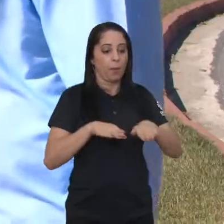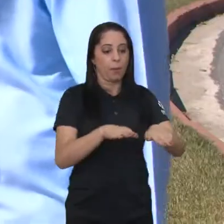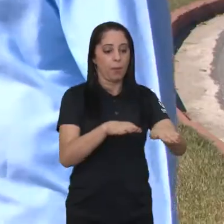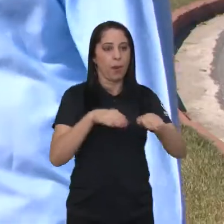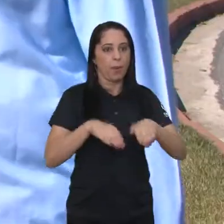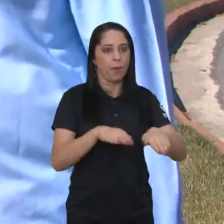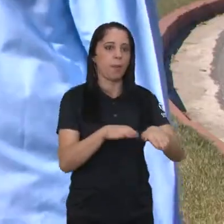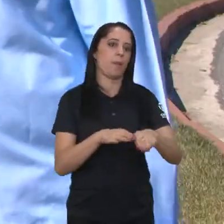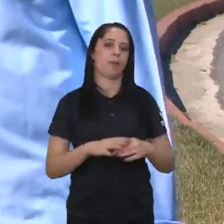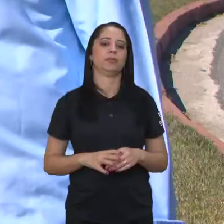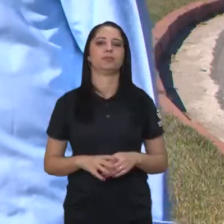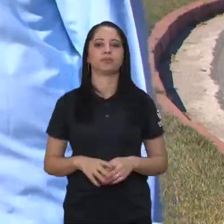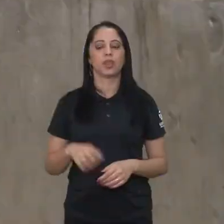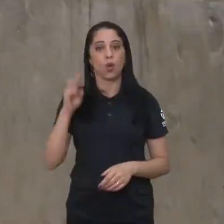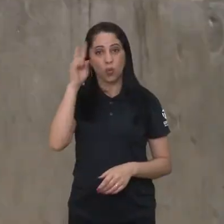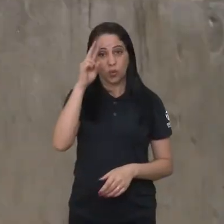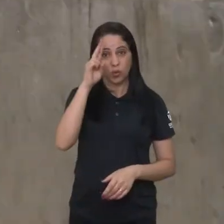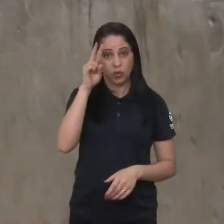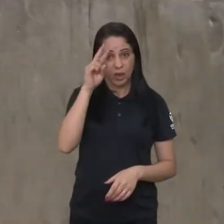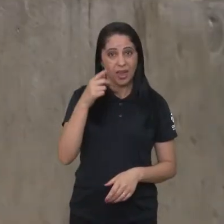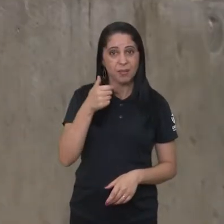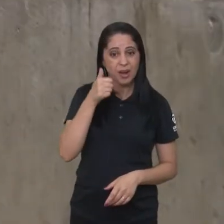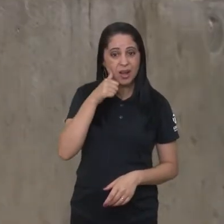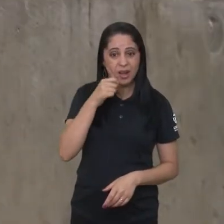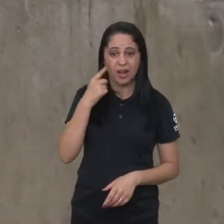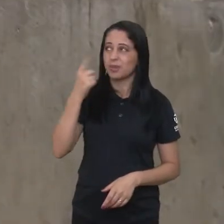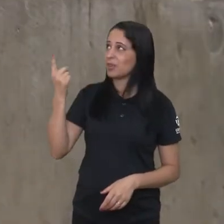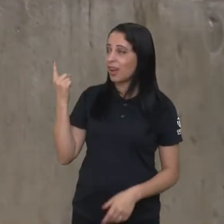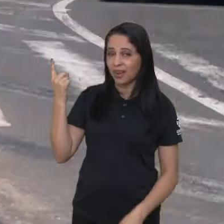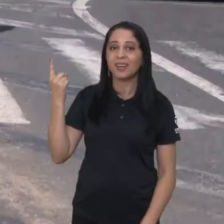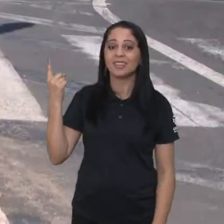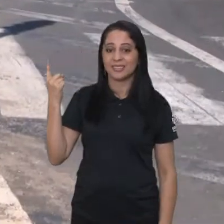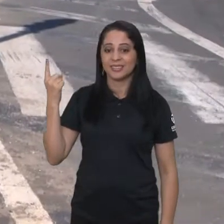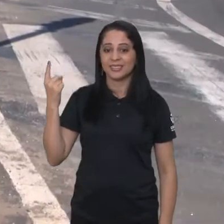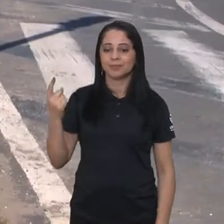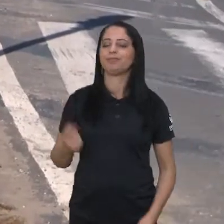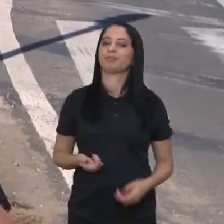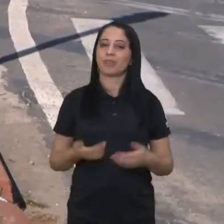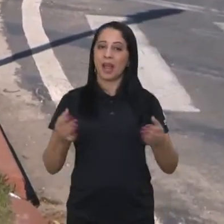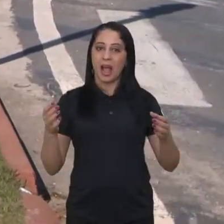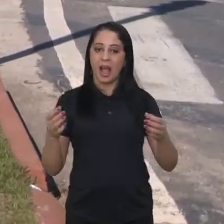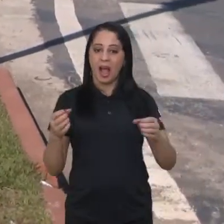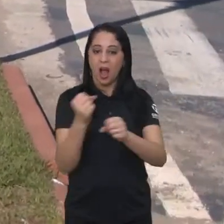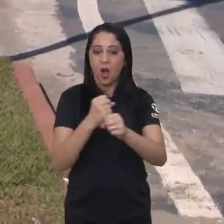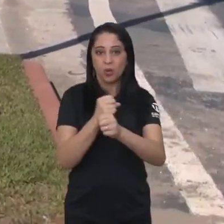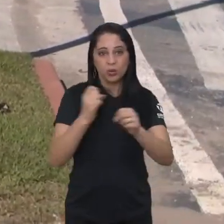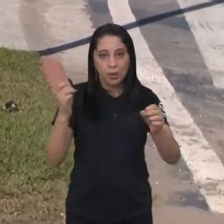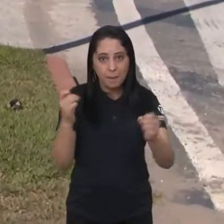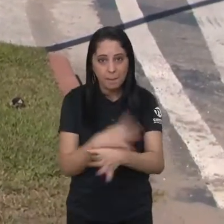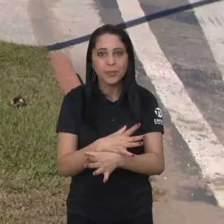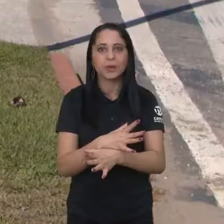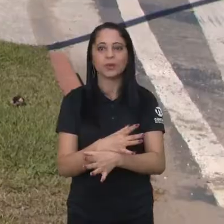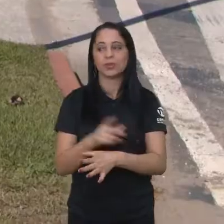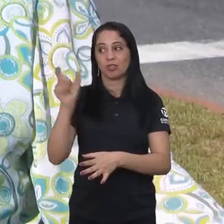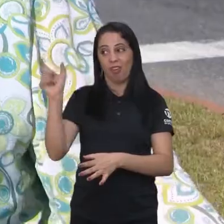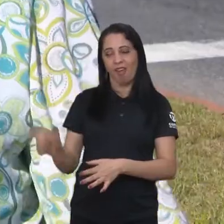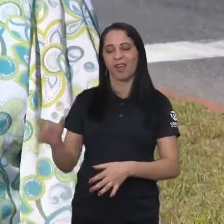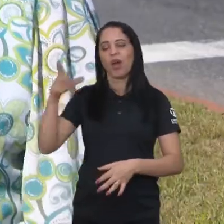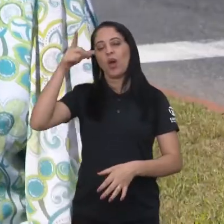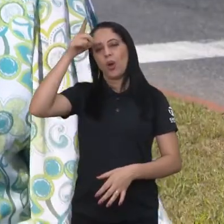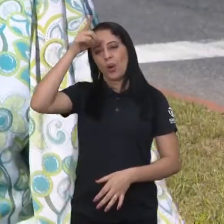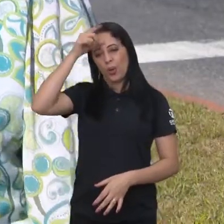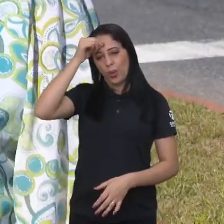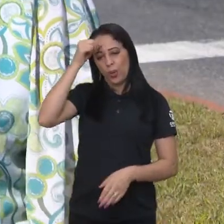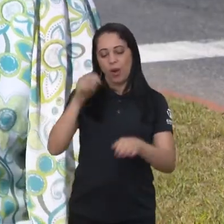Silva. E lembra da dona Gelita, que conhecemos no início da reportagem? Com a conclusão das obras, agora ela está aliviada.